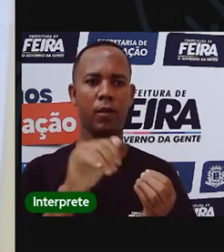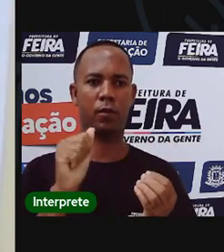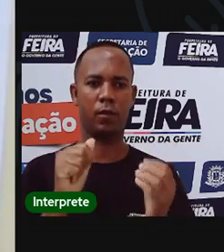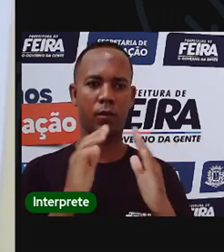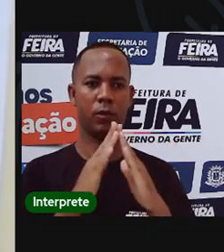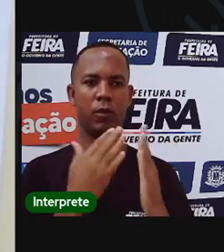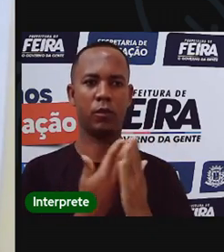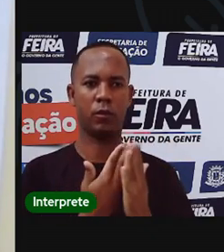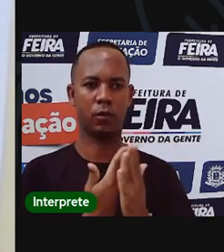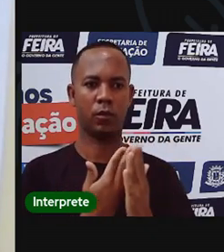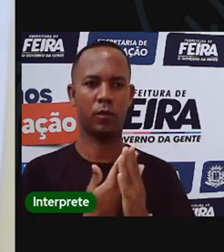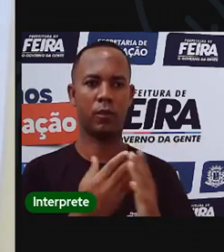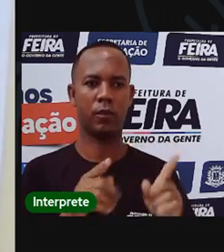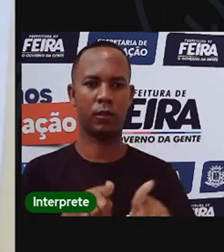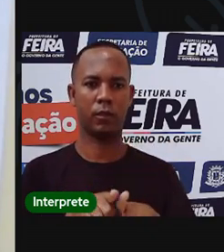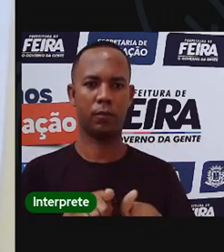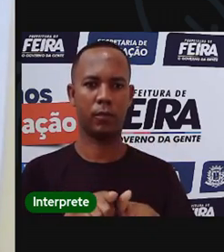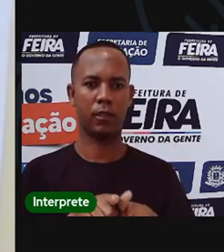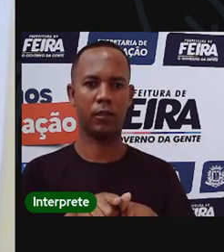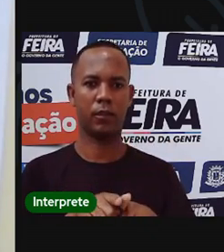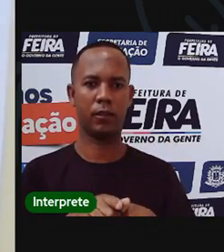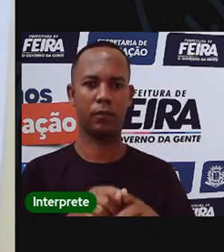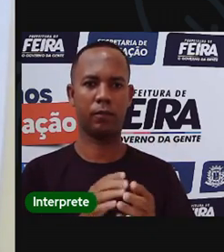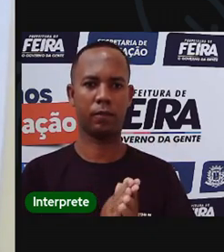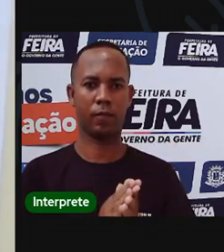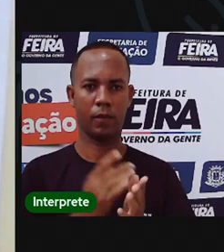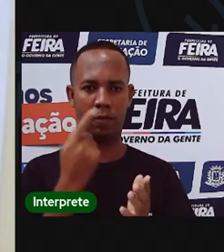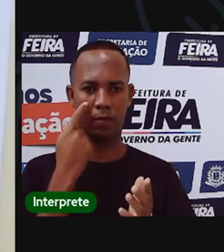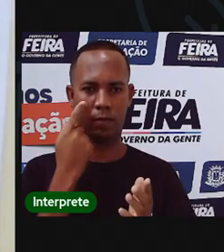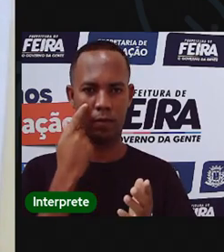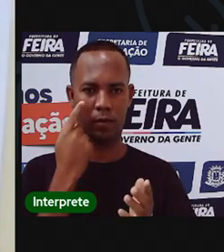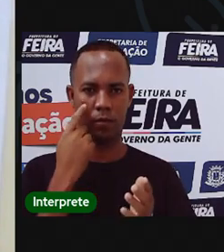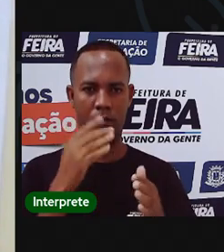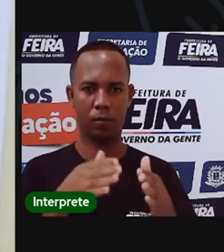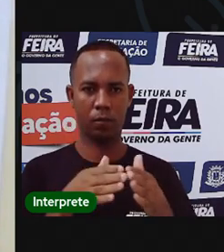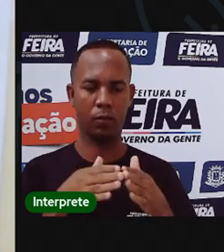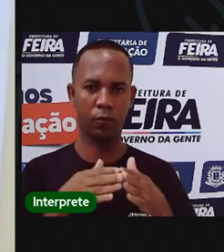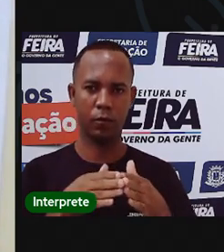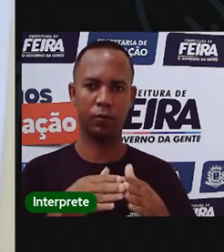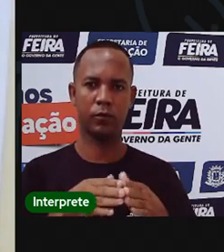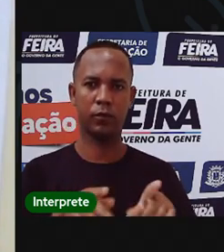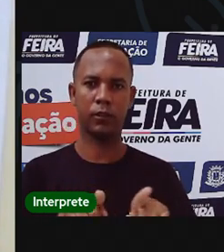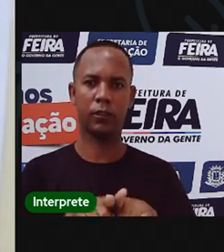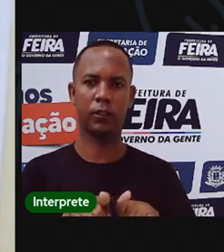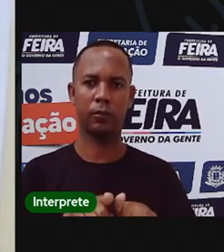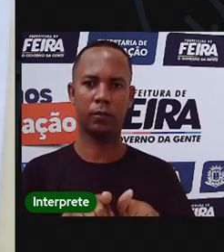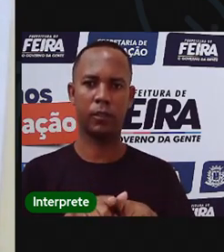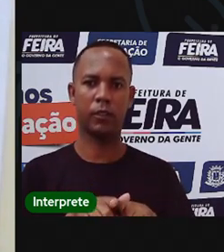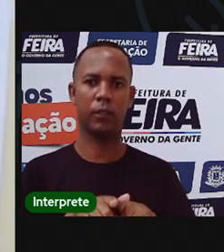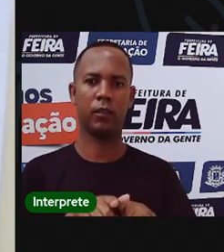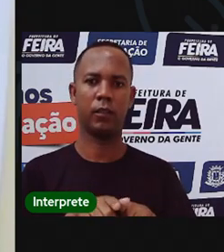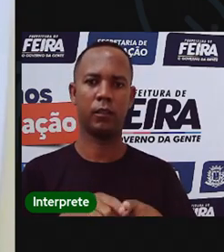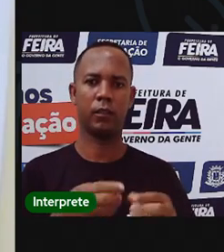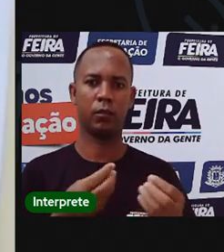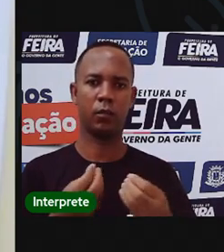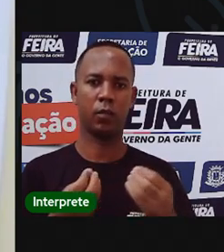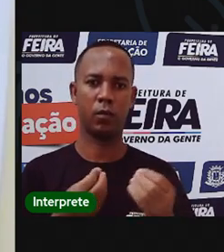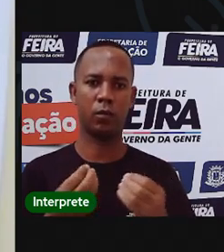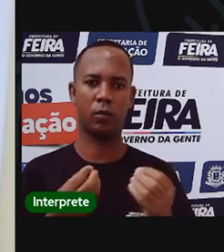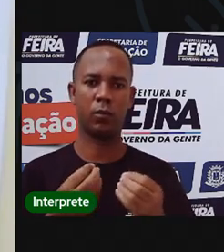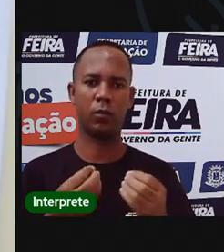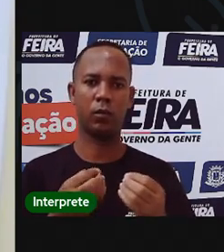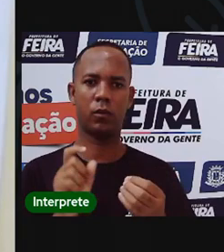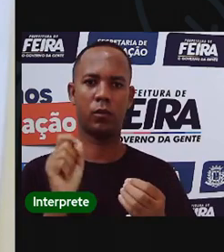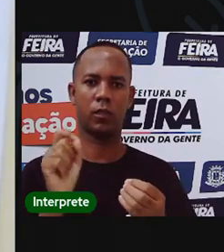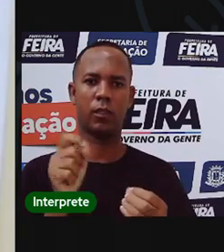escola, né, essa atividade interdisciplinar. Coloca os slides, por favor, no Tec. E vocês irão estar utilizando,